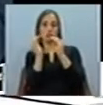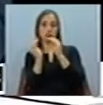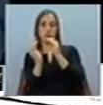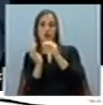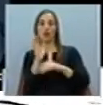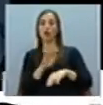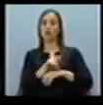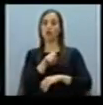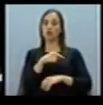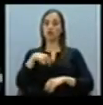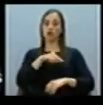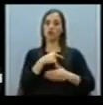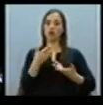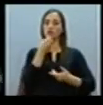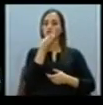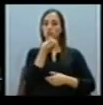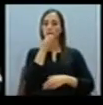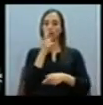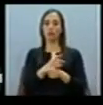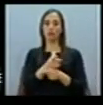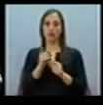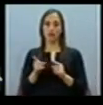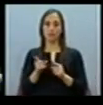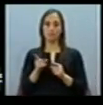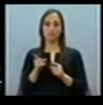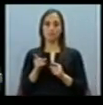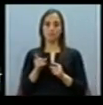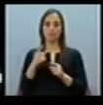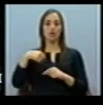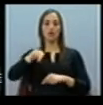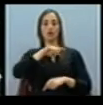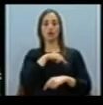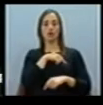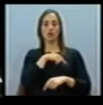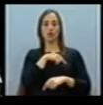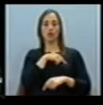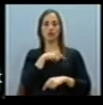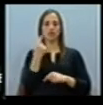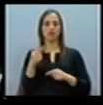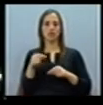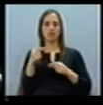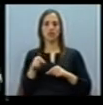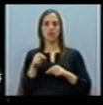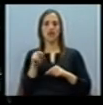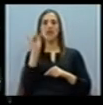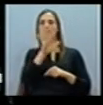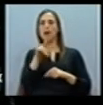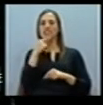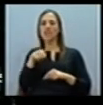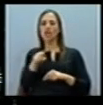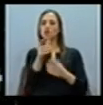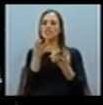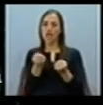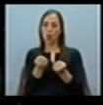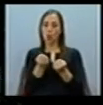também conseguimos explicar por que razão é que nós temos os rios secos, ou as imagens de rios secos. Curiosamente, isto é uma